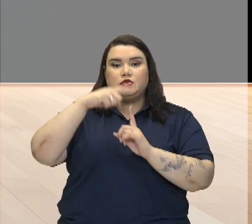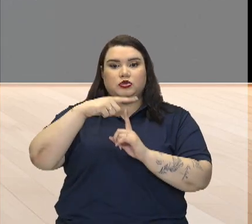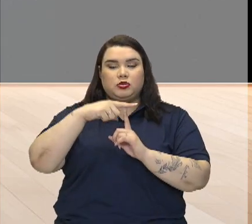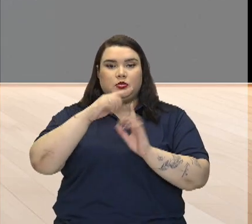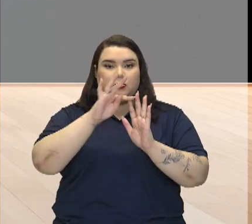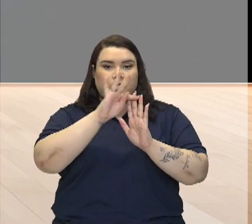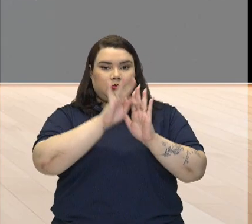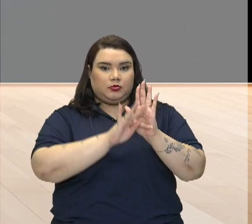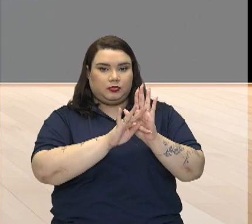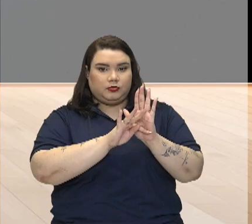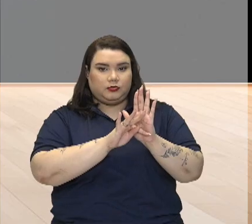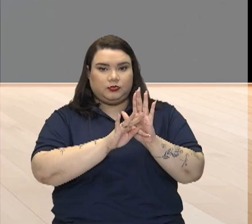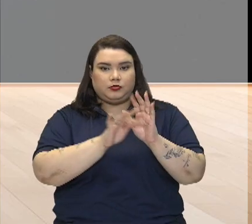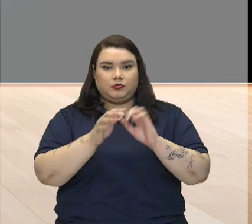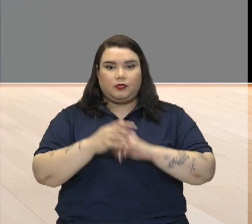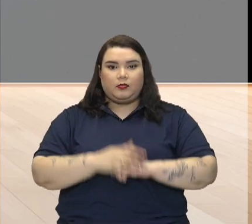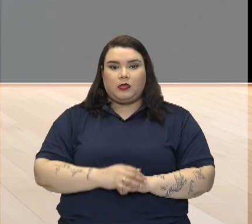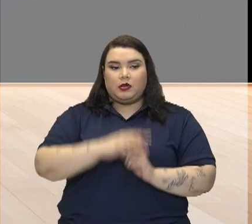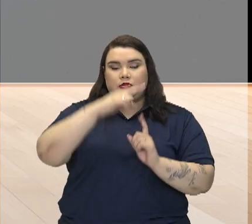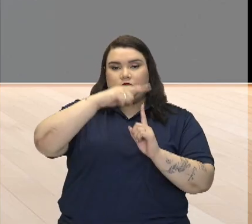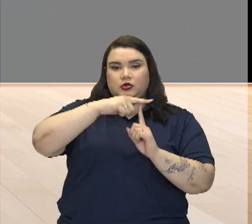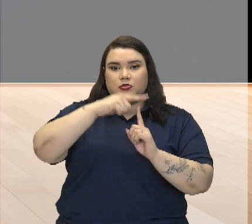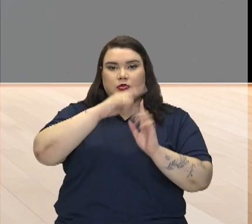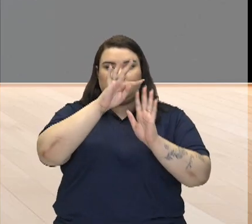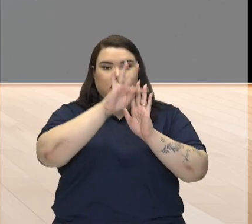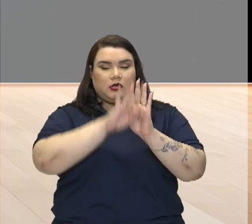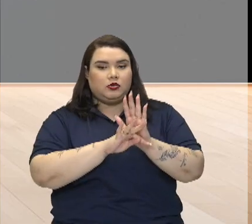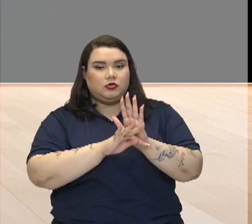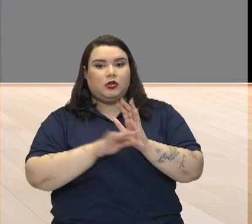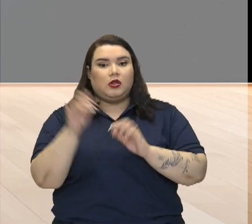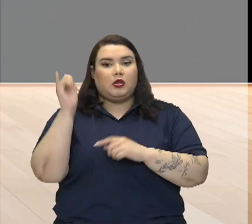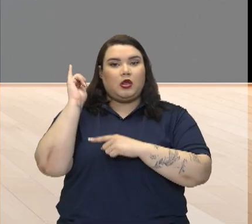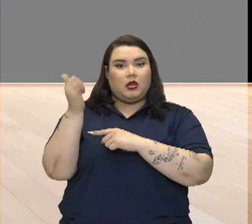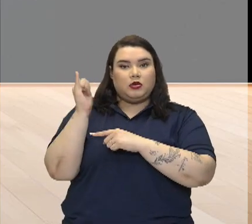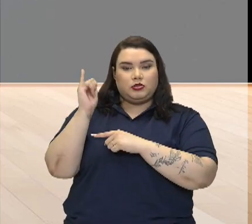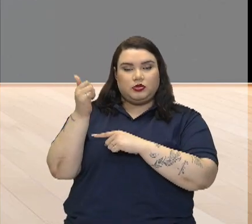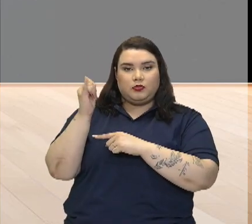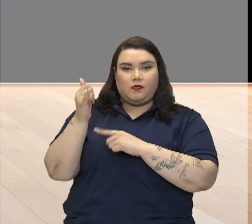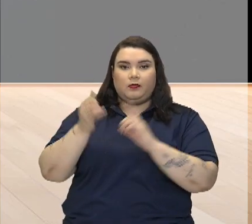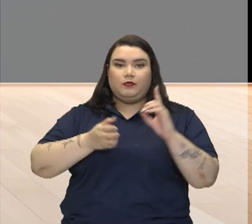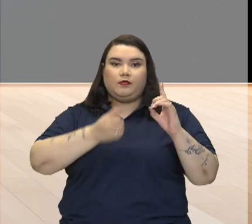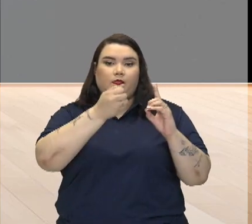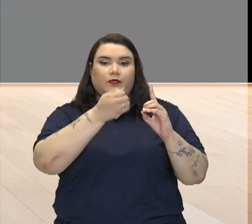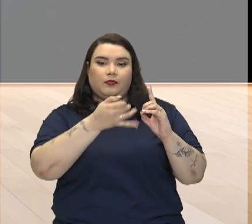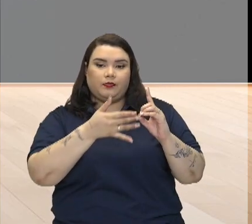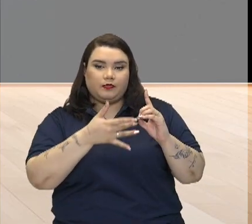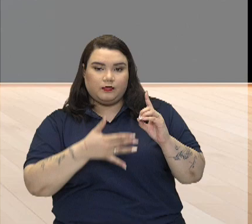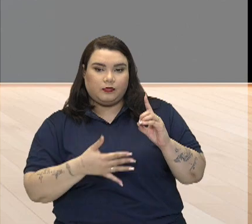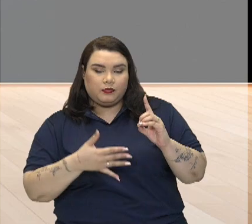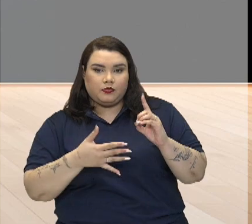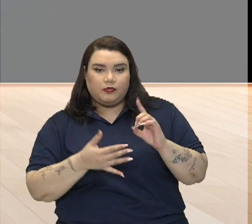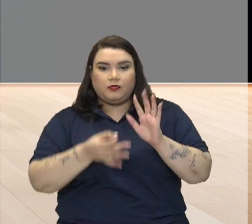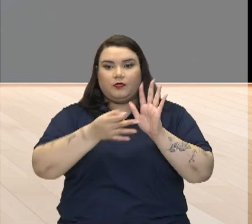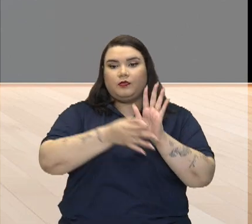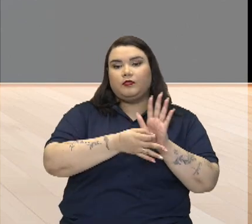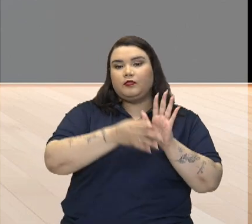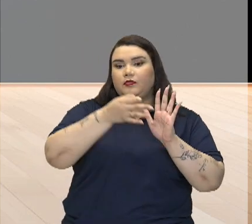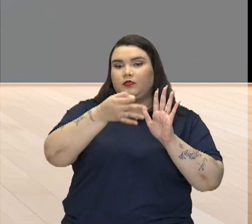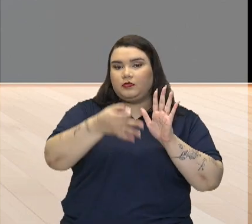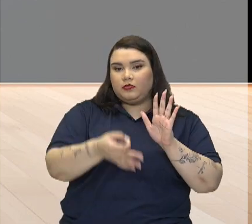tá? Os tipos textuais: narrativos, descritivo,